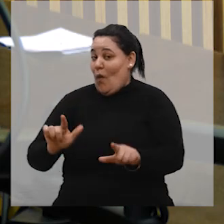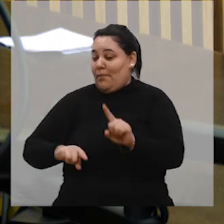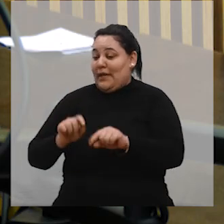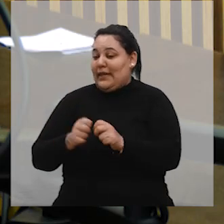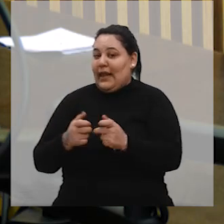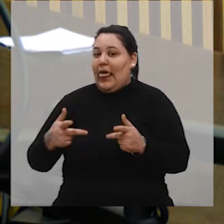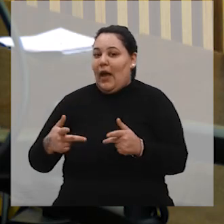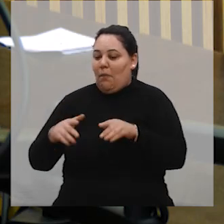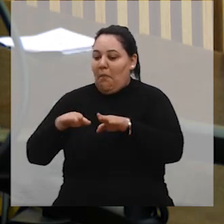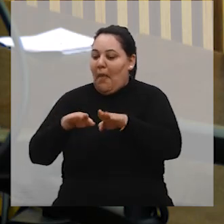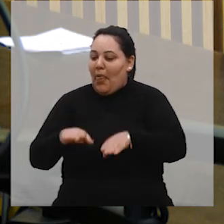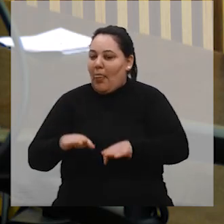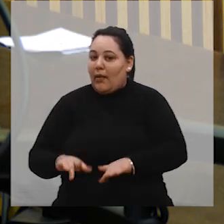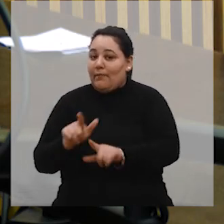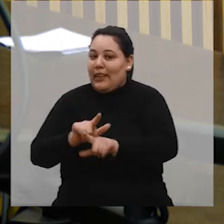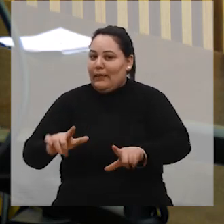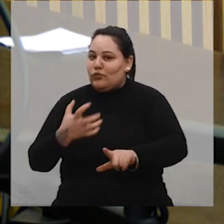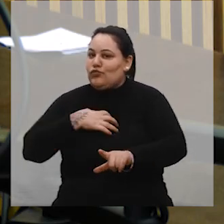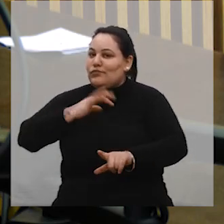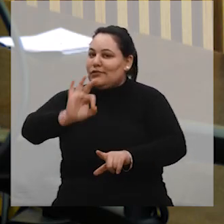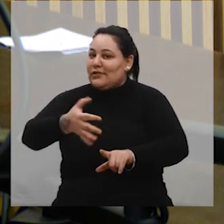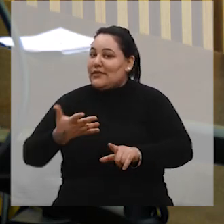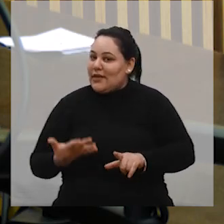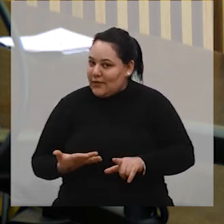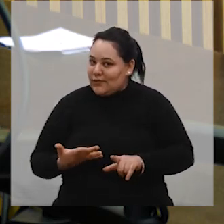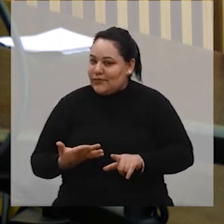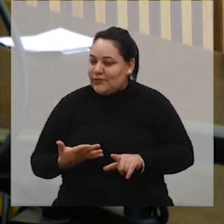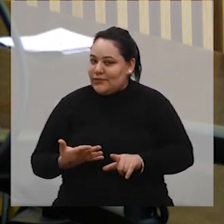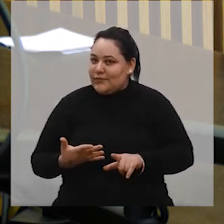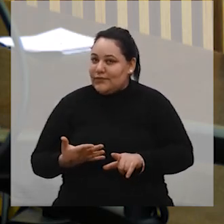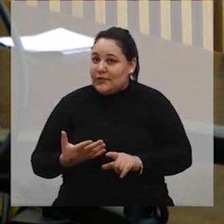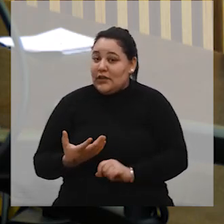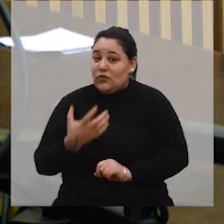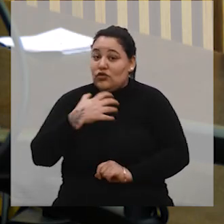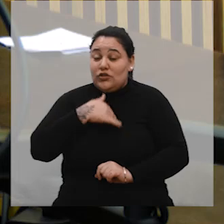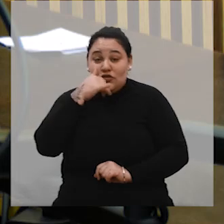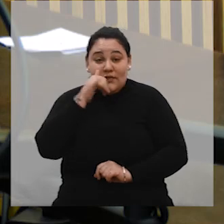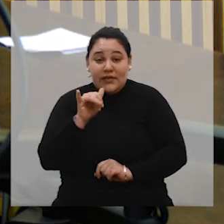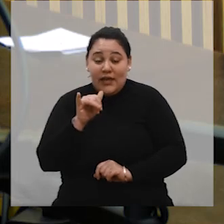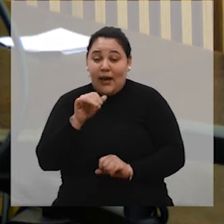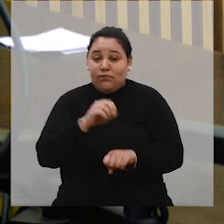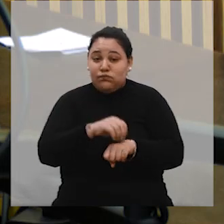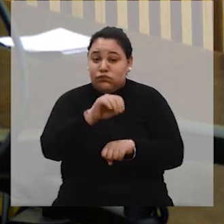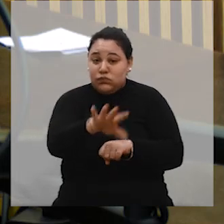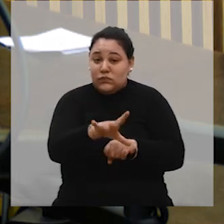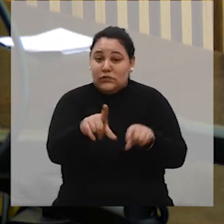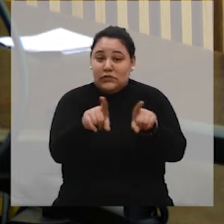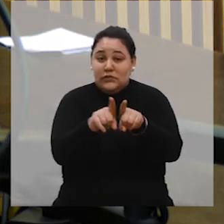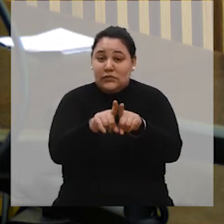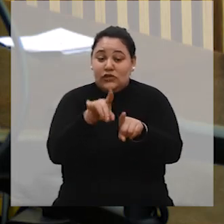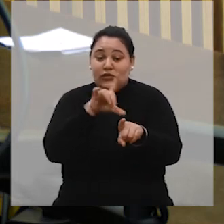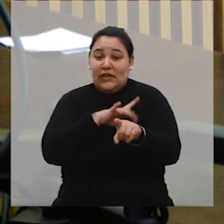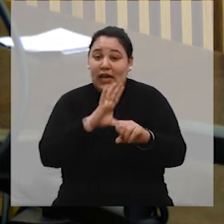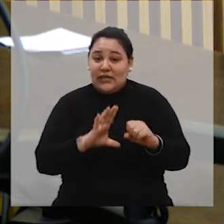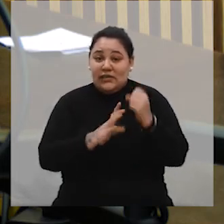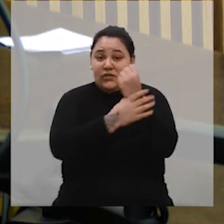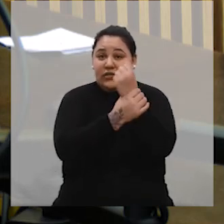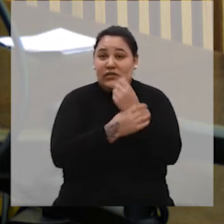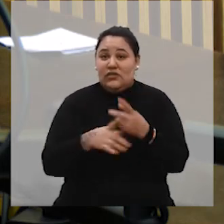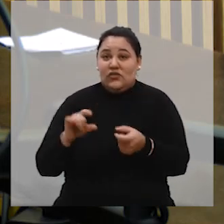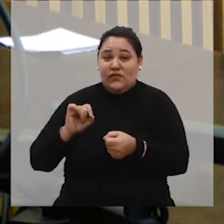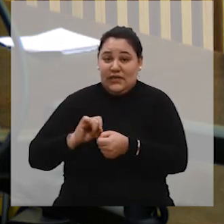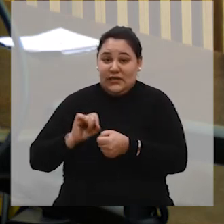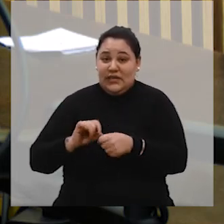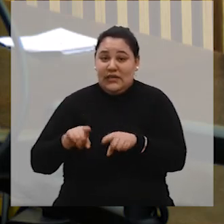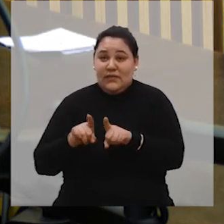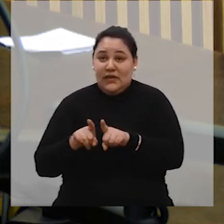materiais esterilizados como deveriam ser, e essa é uma forma da gente prevenir essa transmissão, então de ter a segurança de